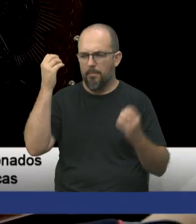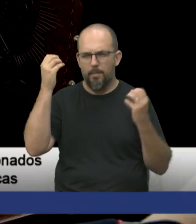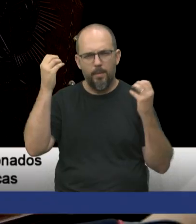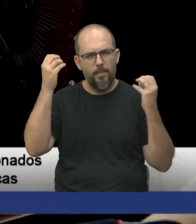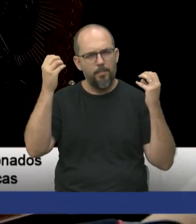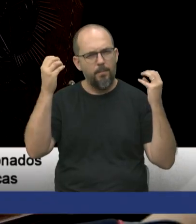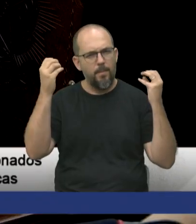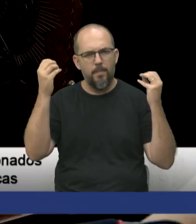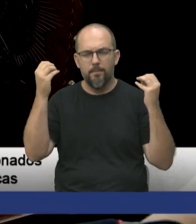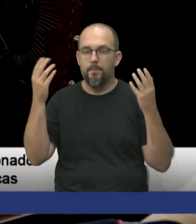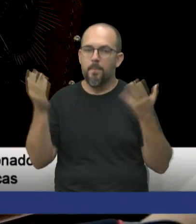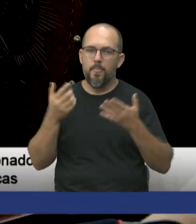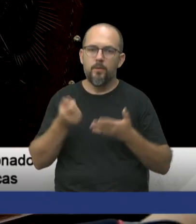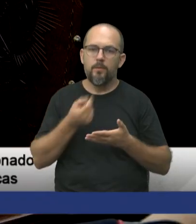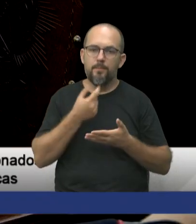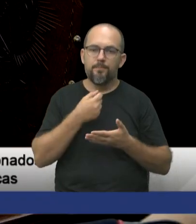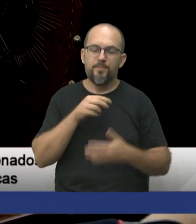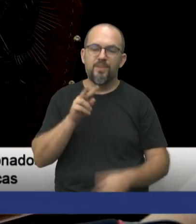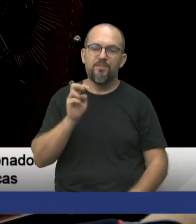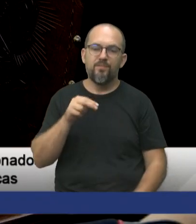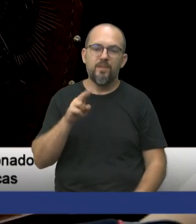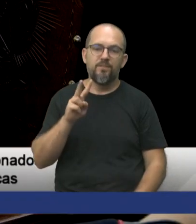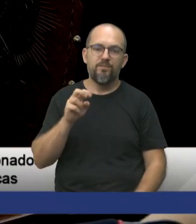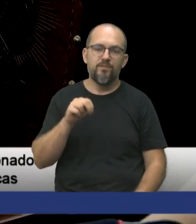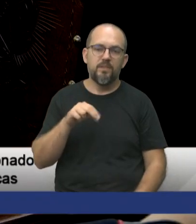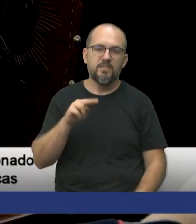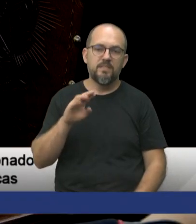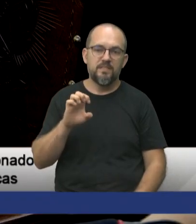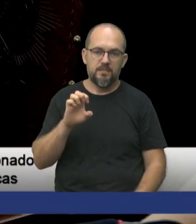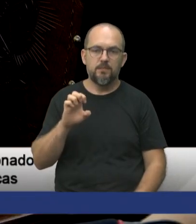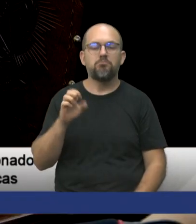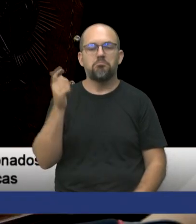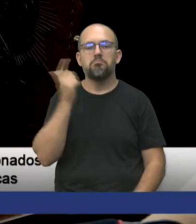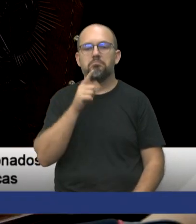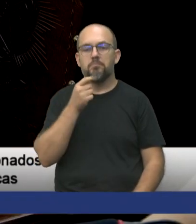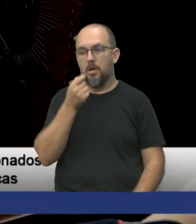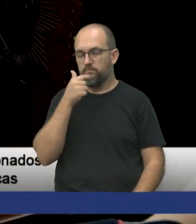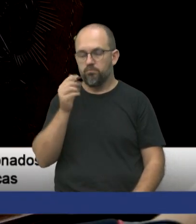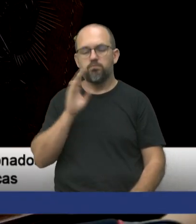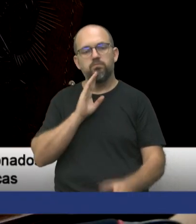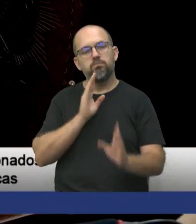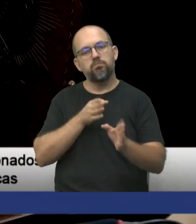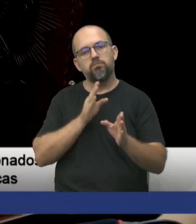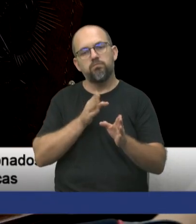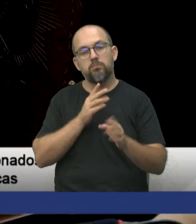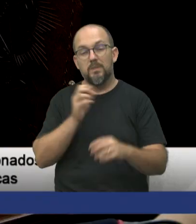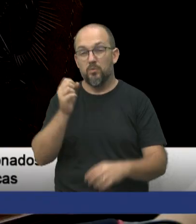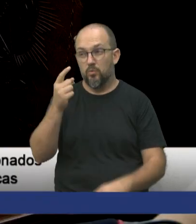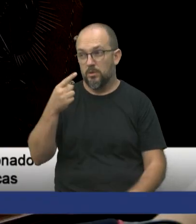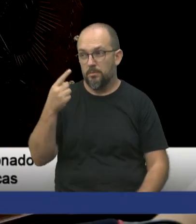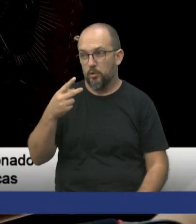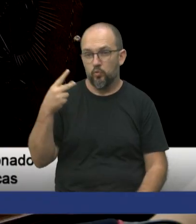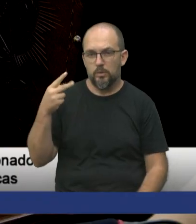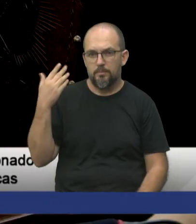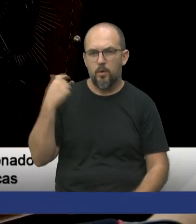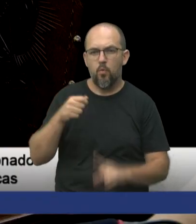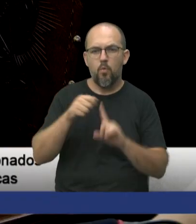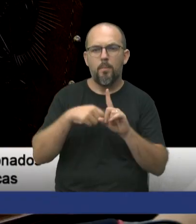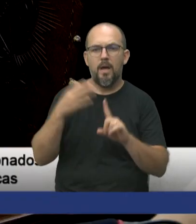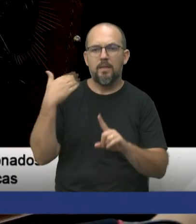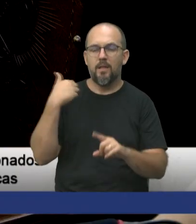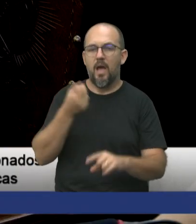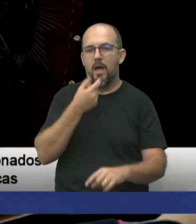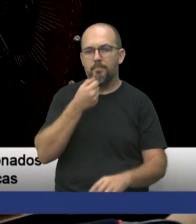tomo Venvance. Hoje eu consigo, hoje minha cabeça está aqui. Mas se você conversasse comigo há 2 semanas atrás, há 1 mês atrás que eu não